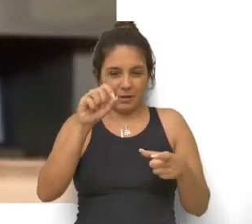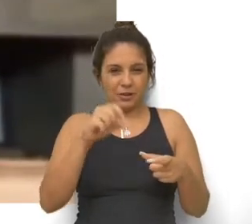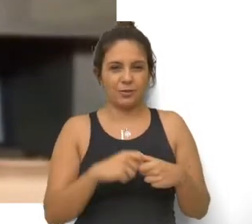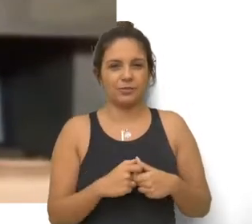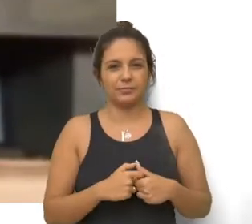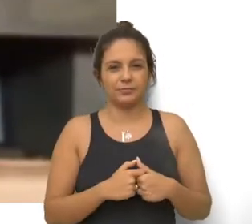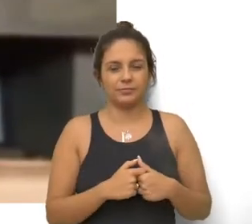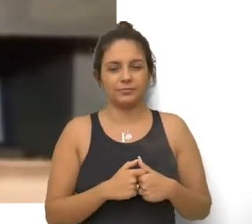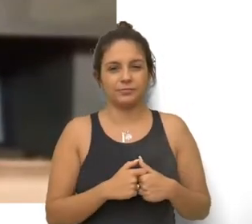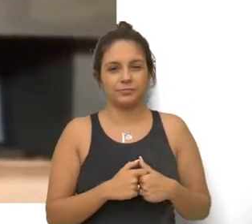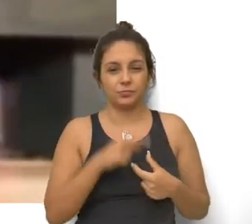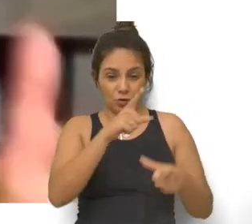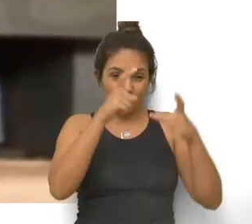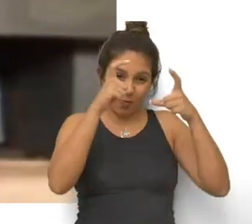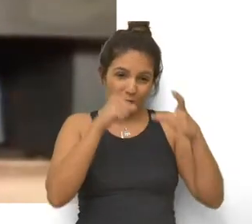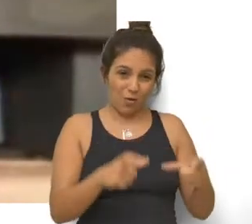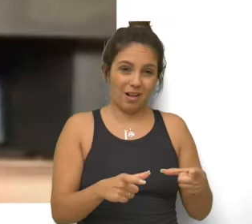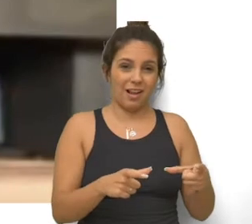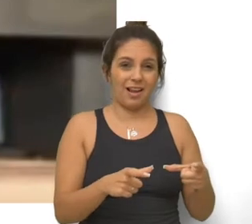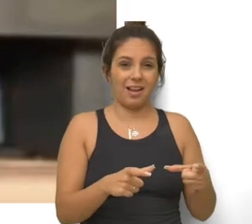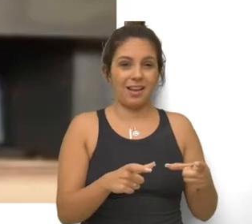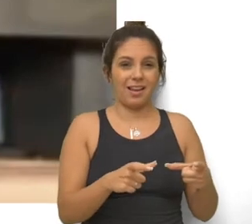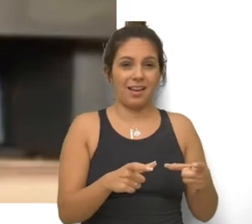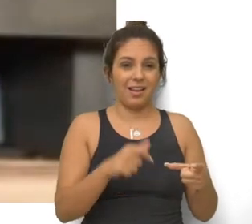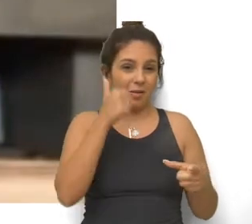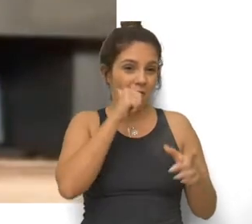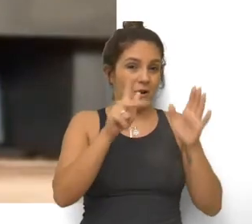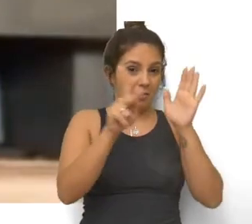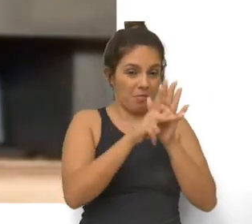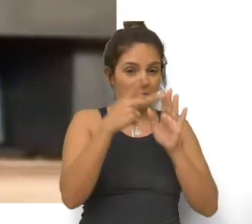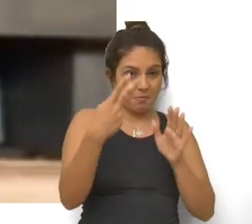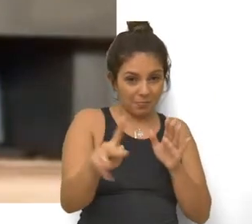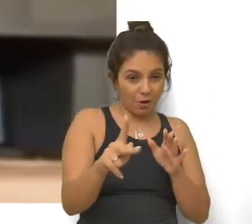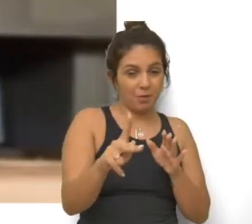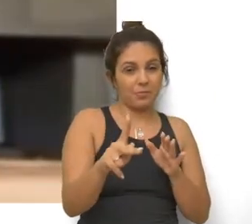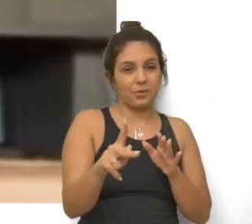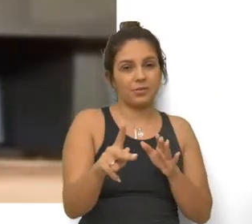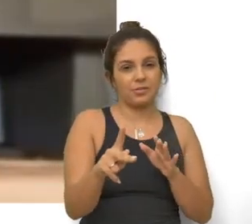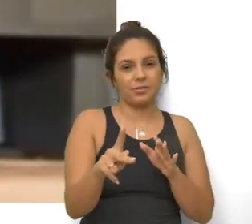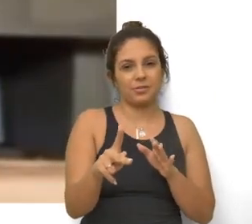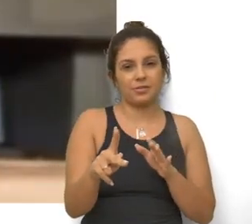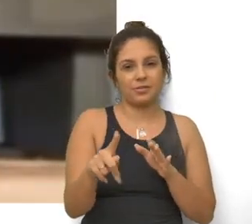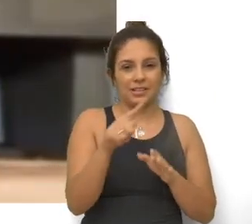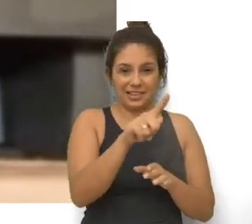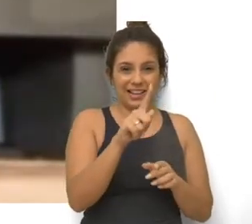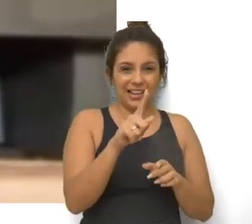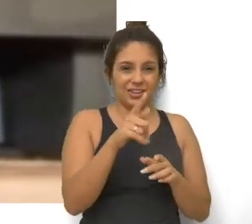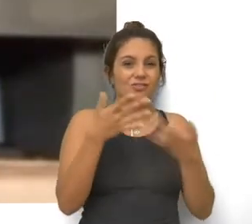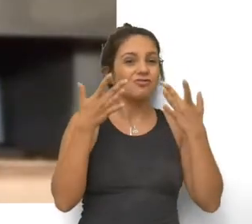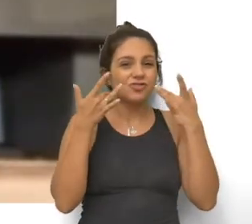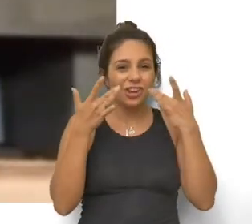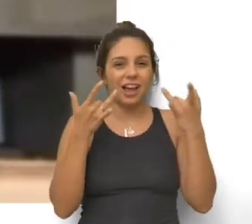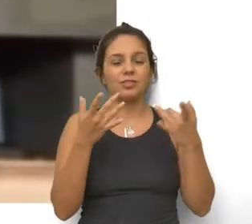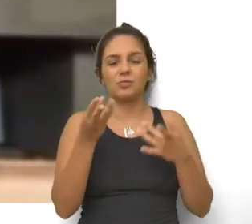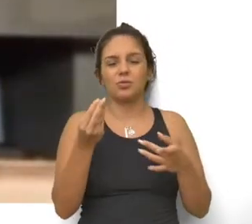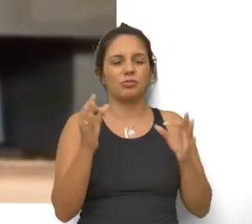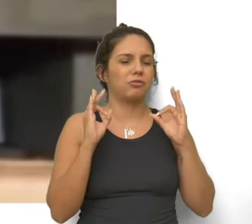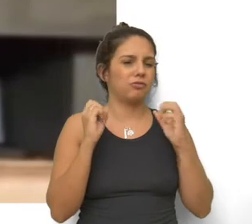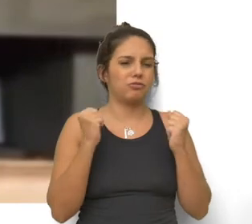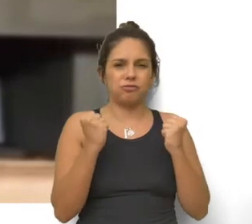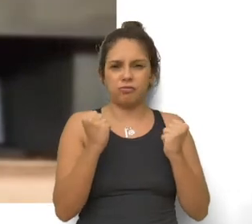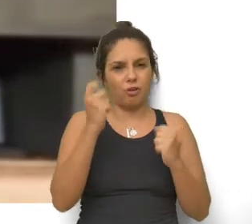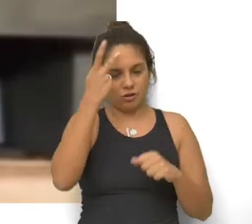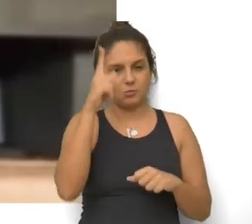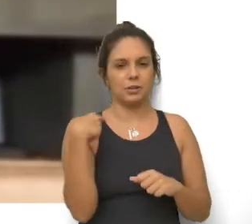O Aterro do Flamengo é uma obra da Lota Macedo Soares, e estar ali com esse espetáculo era uma coisa muito forte